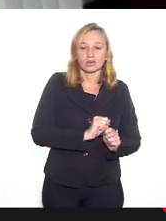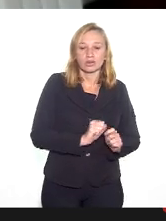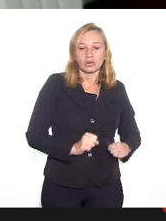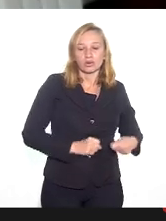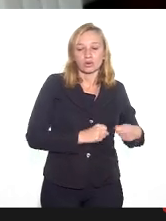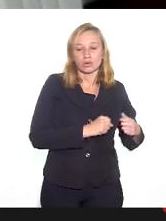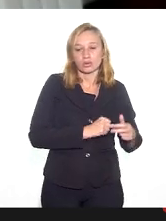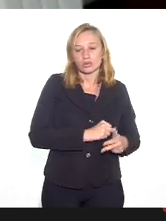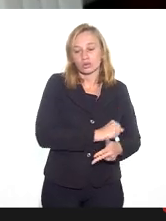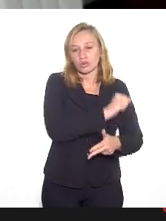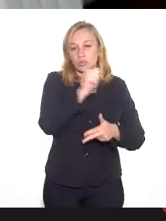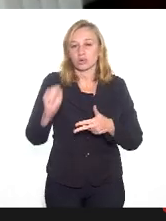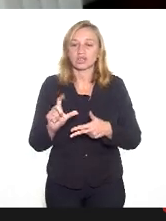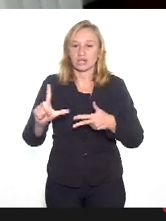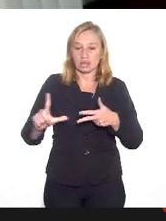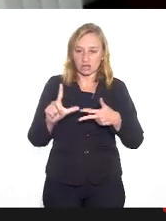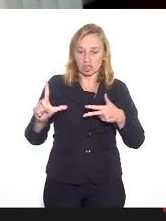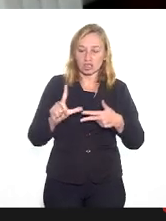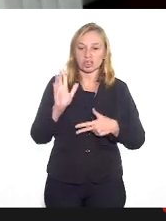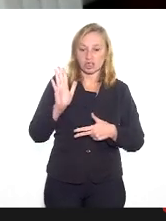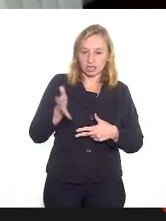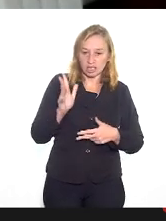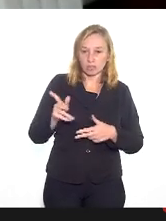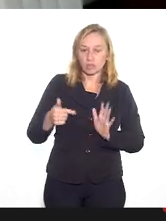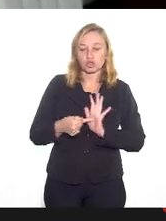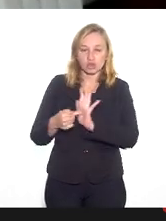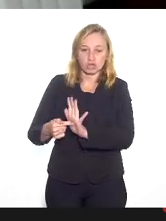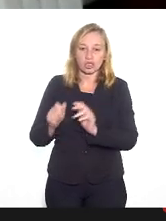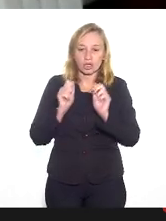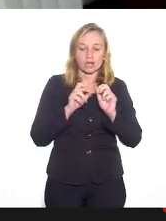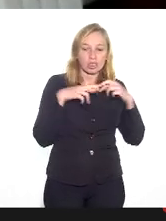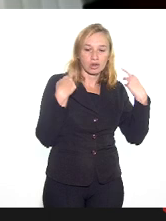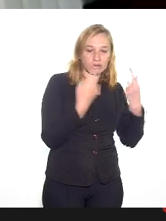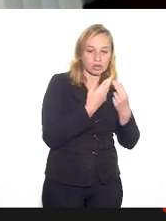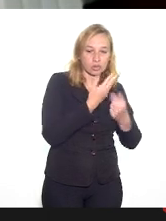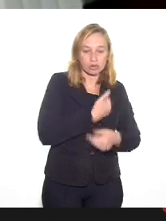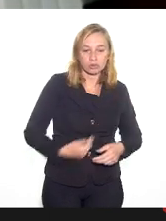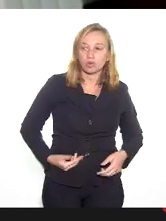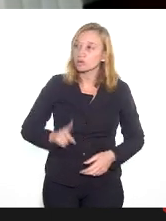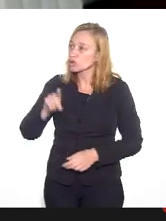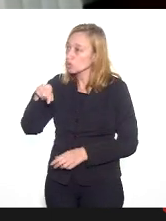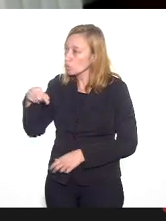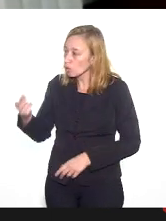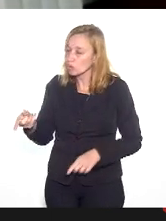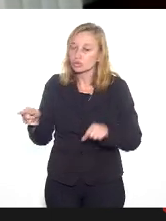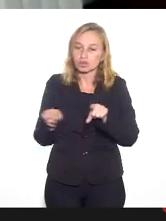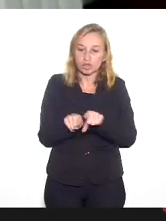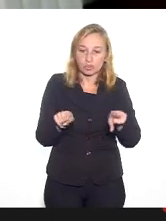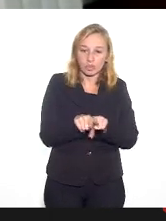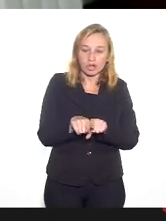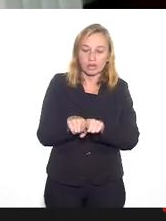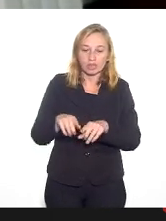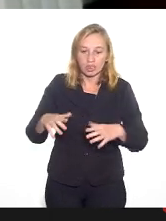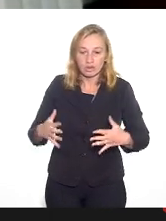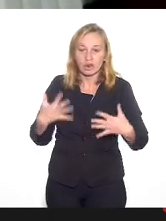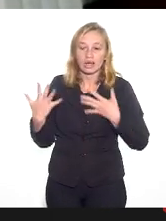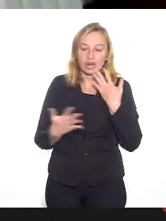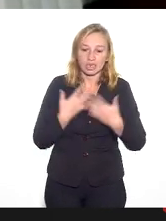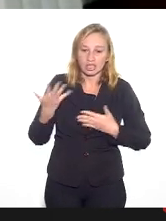está sinalizando, não só nessa audiência pública, mas em outras intervenções que eu tive o prazer e a